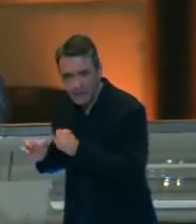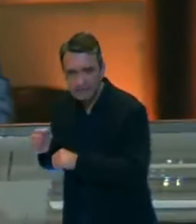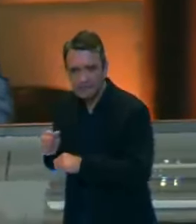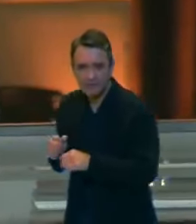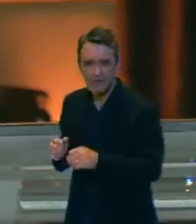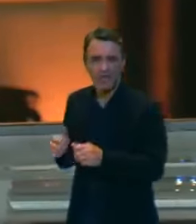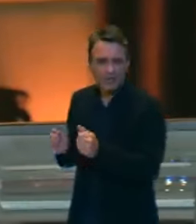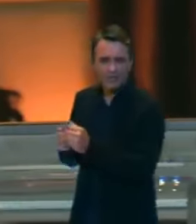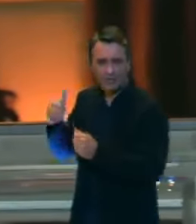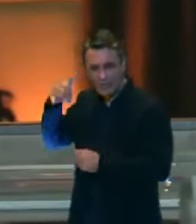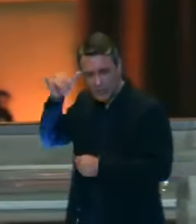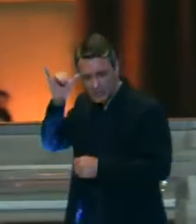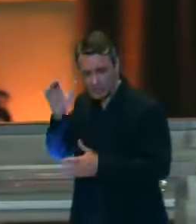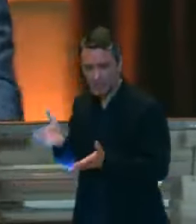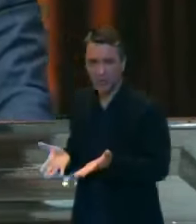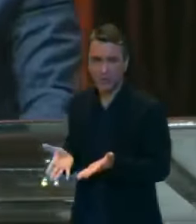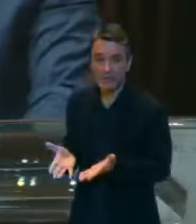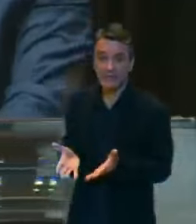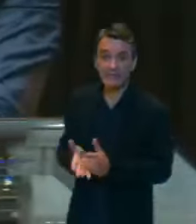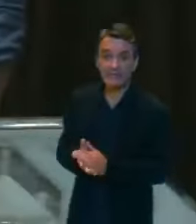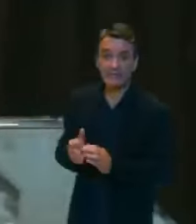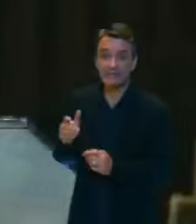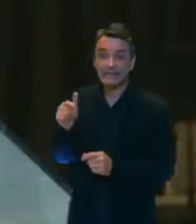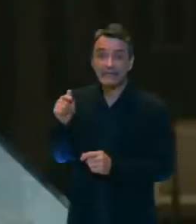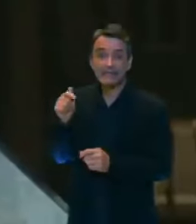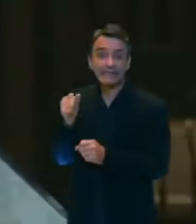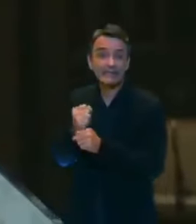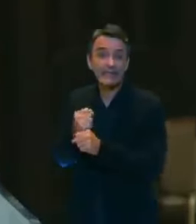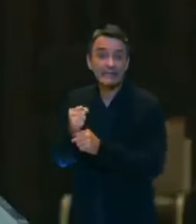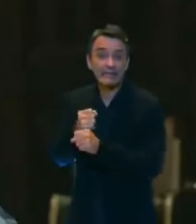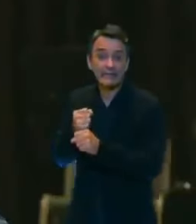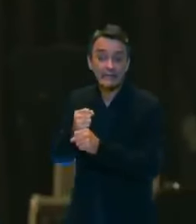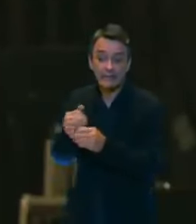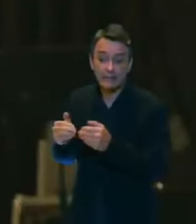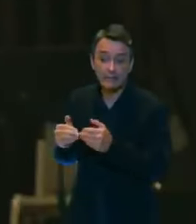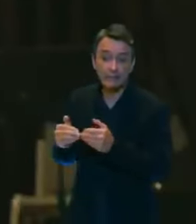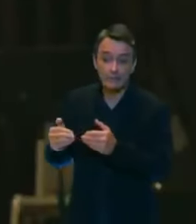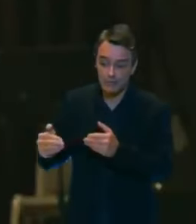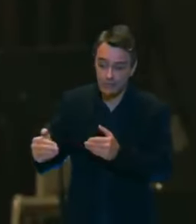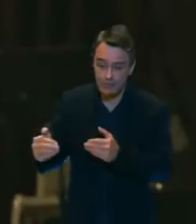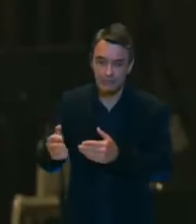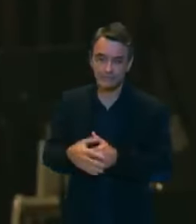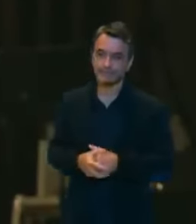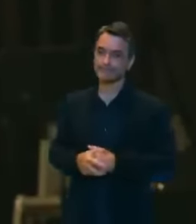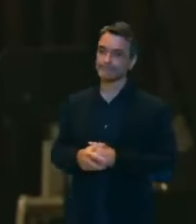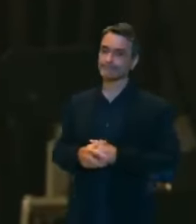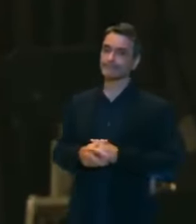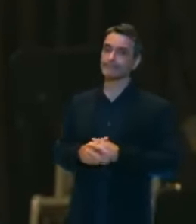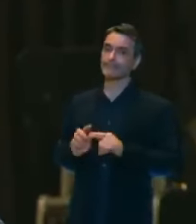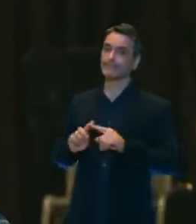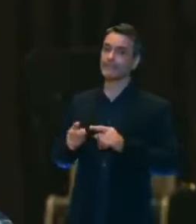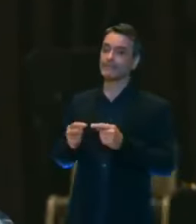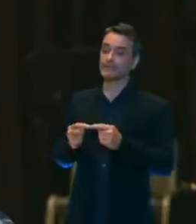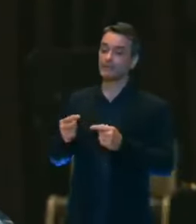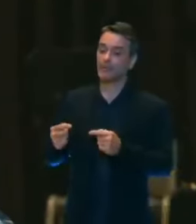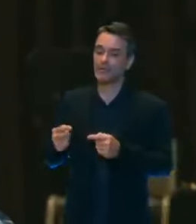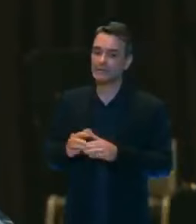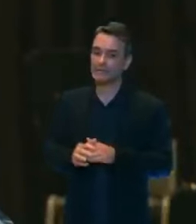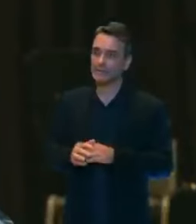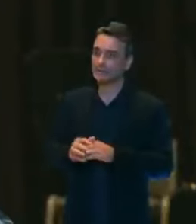pastar, perde o seu juízo durante 7 anos. Mas depois de 7 anos ele